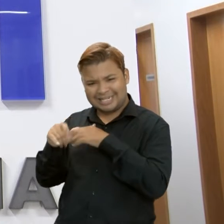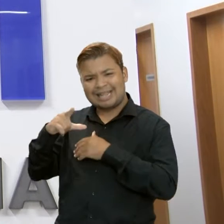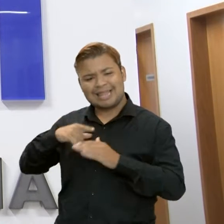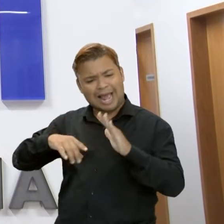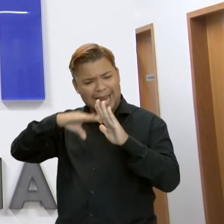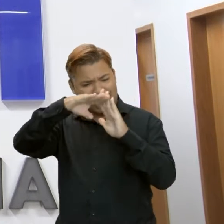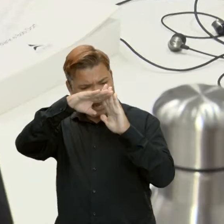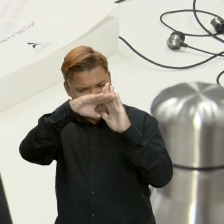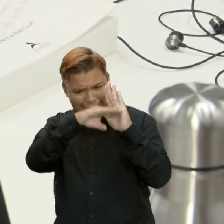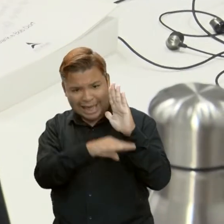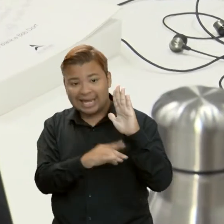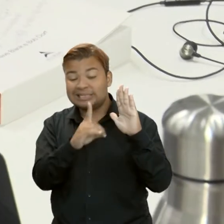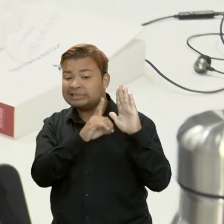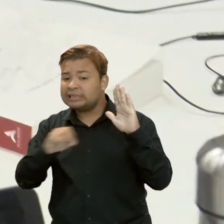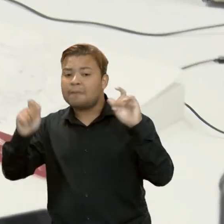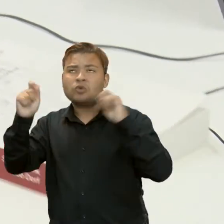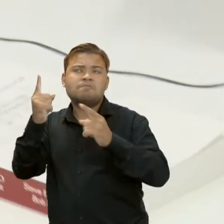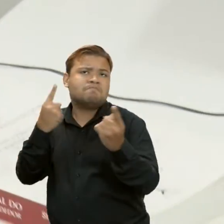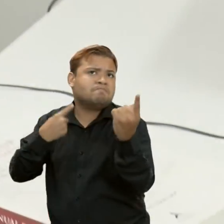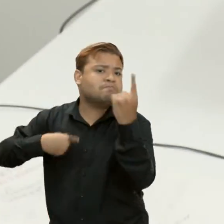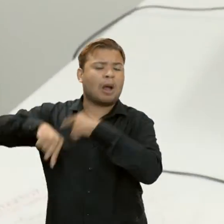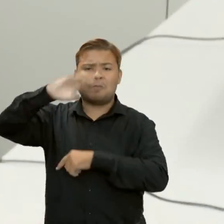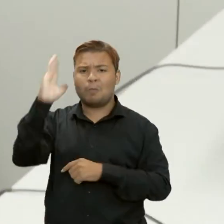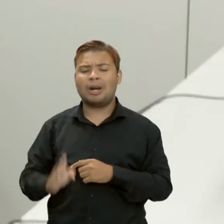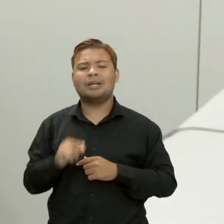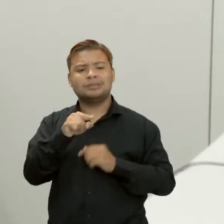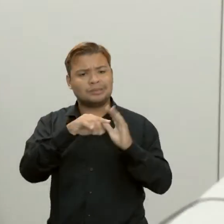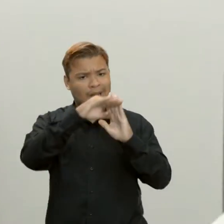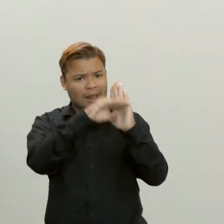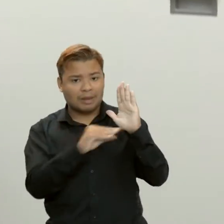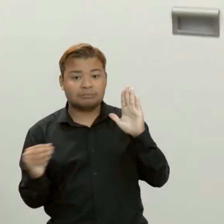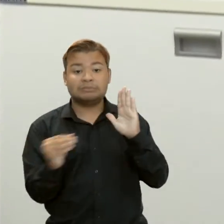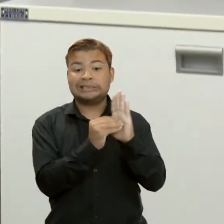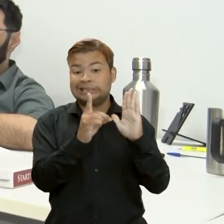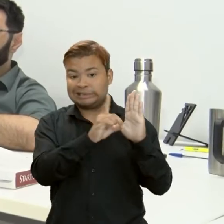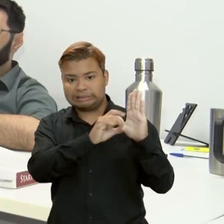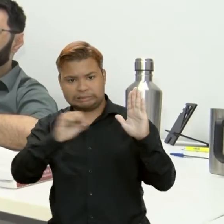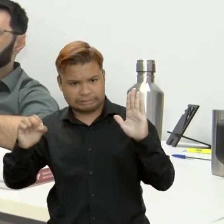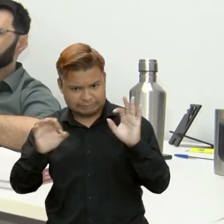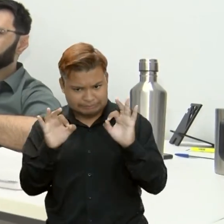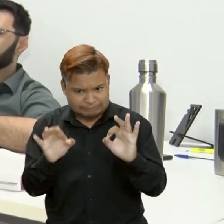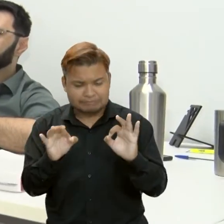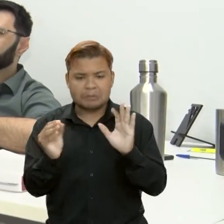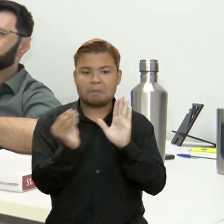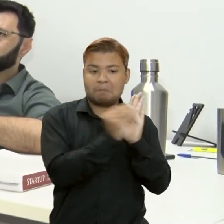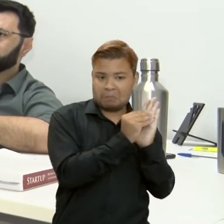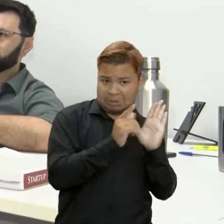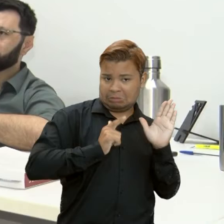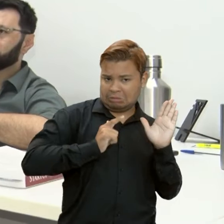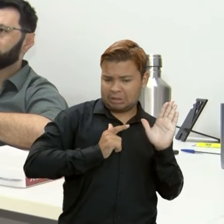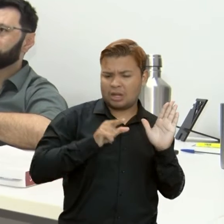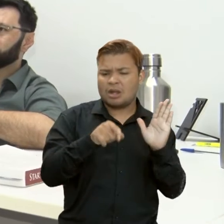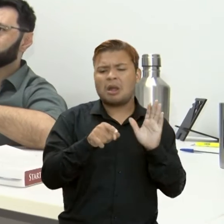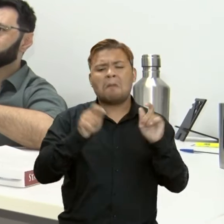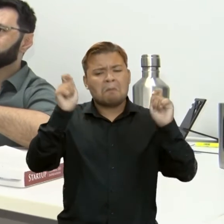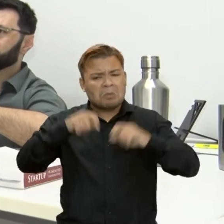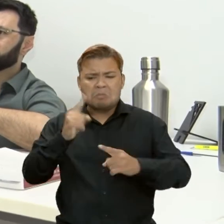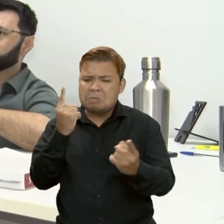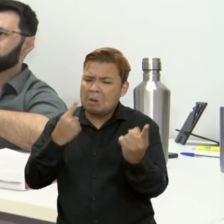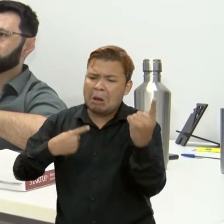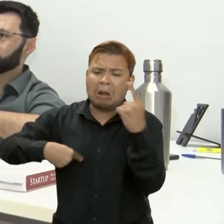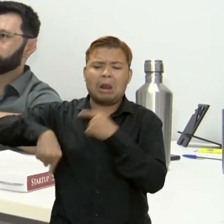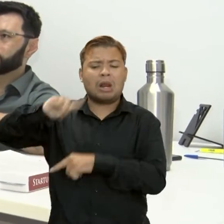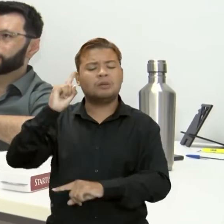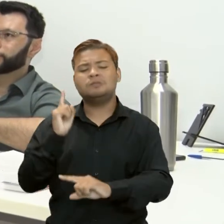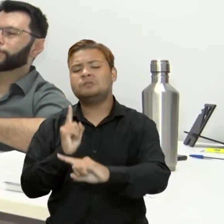mais promissoras do país. O que faz a Tábia Saúde ser promissora e qual que é o papel